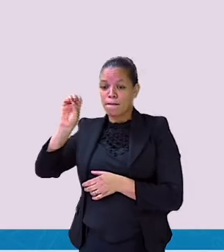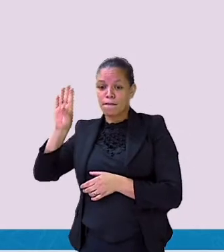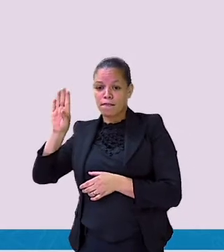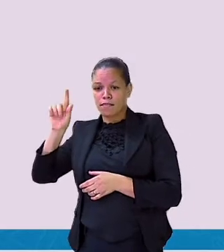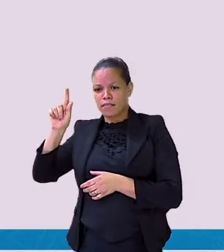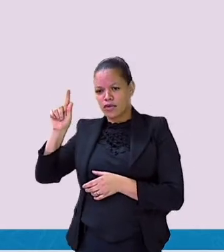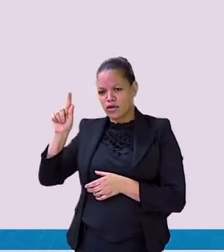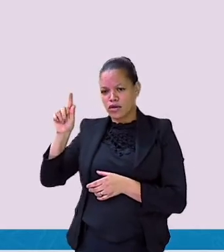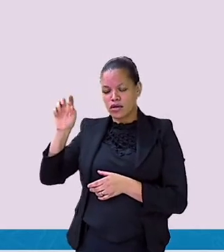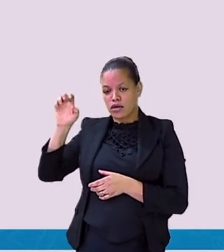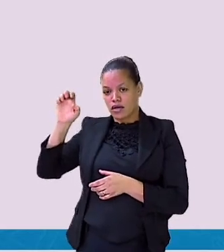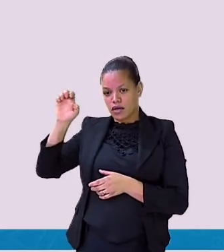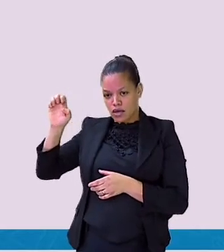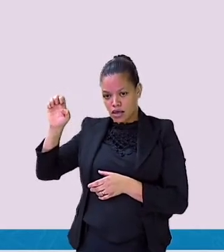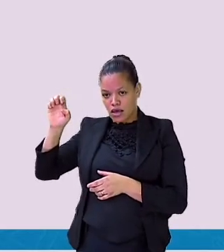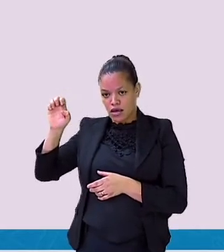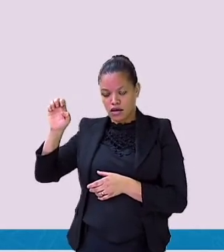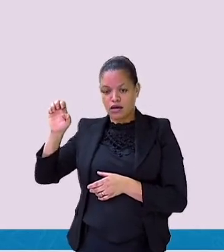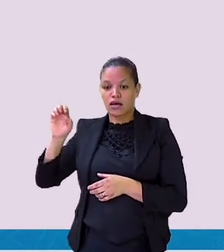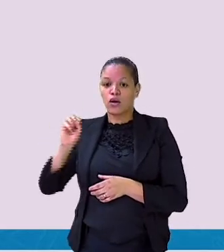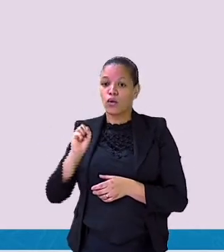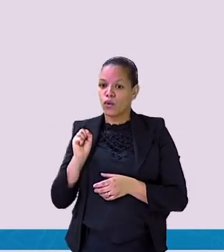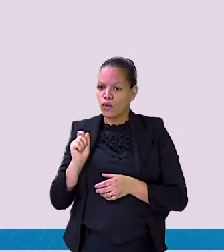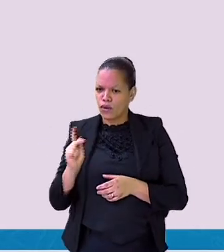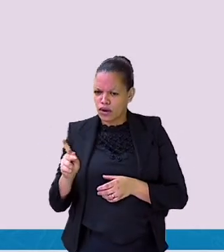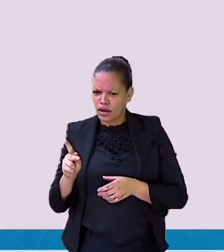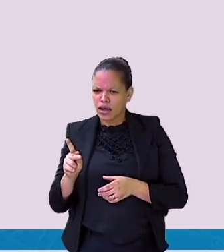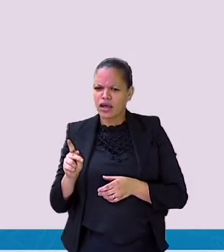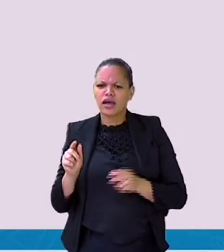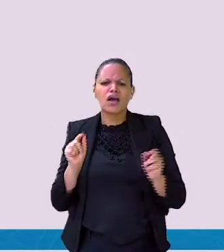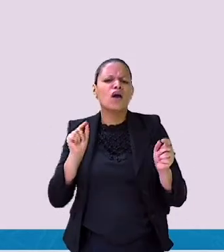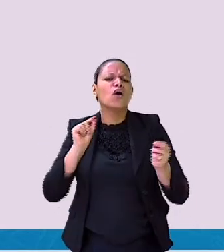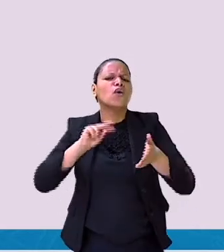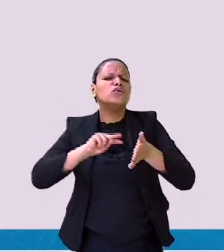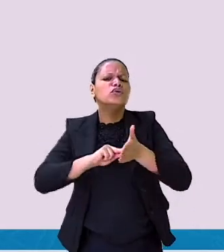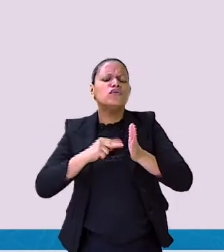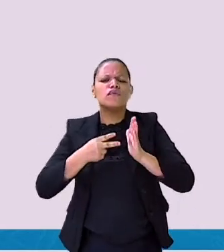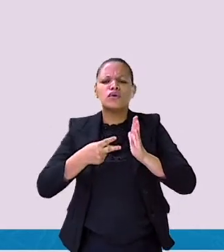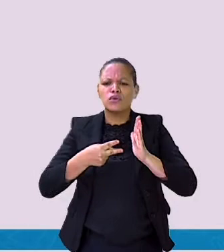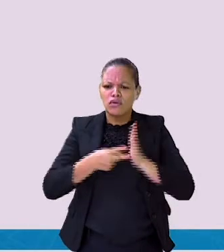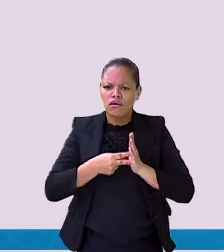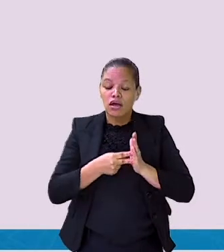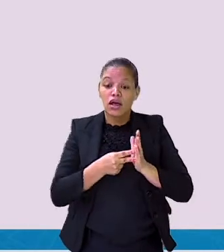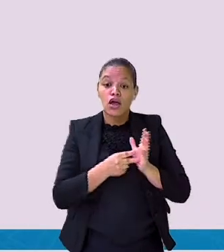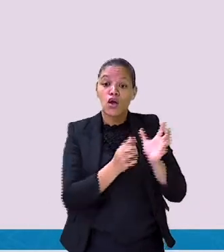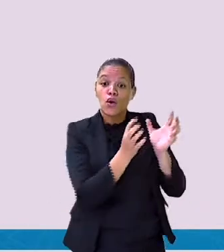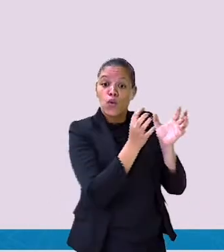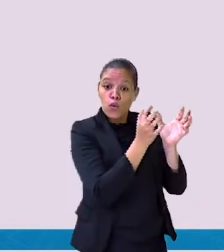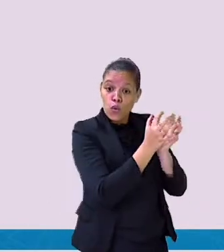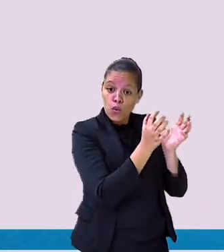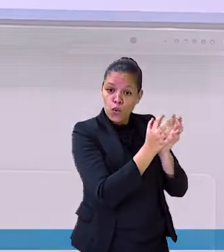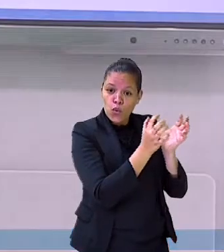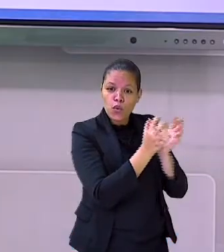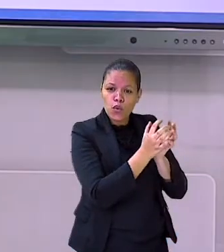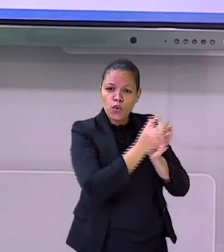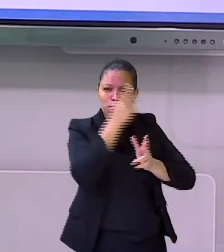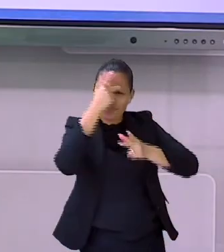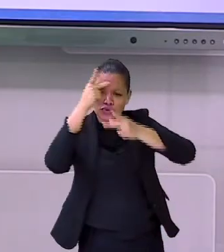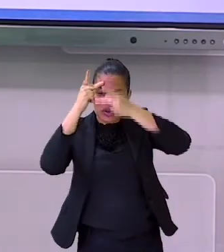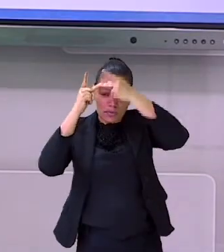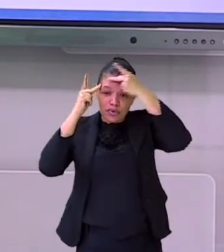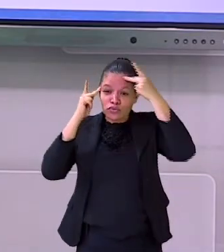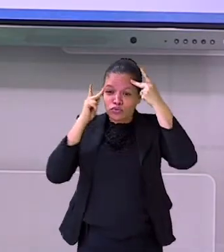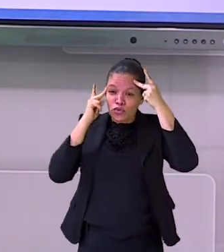Estatística. É um grande, né, que faz aí o censo, a contagem da população, e eles são responsáveis por